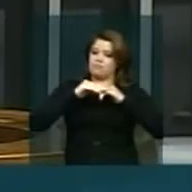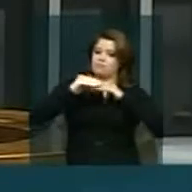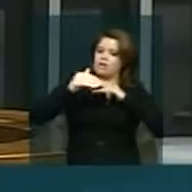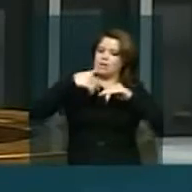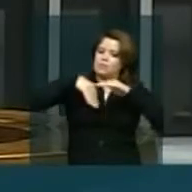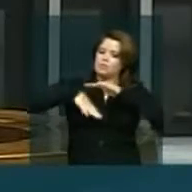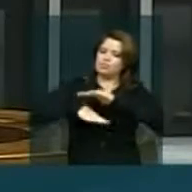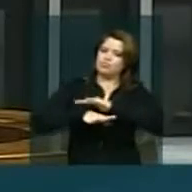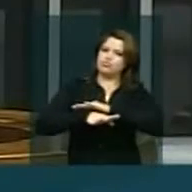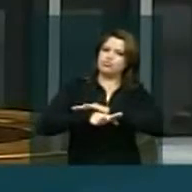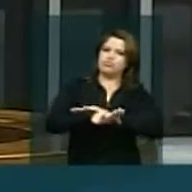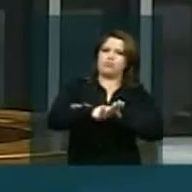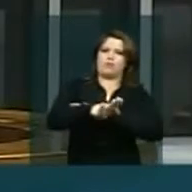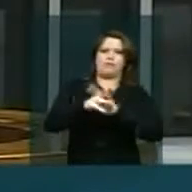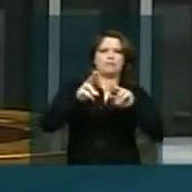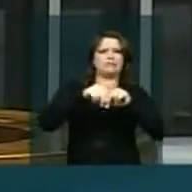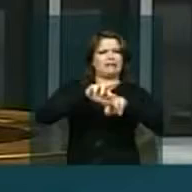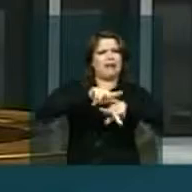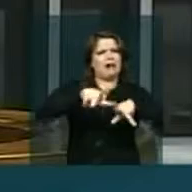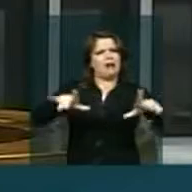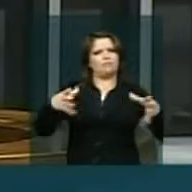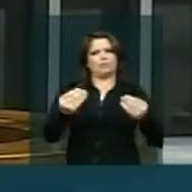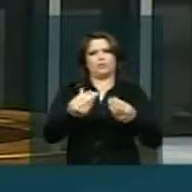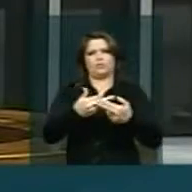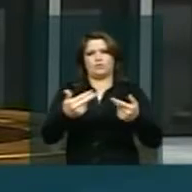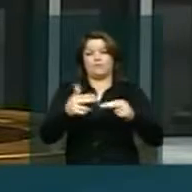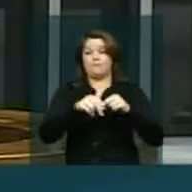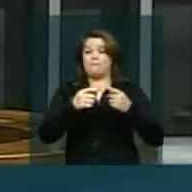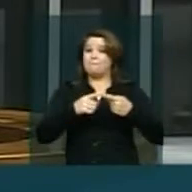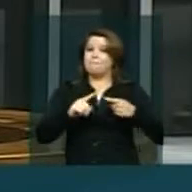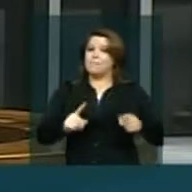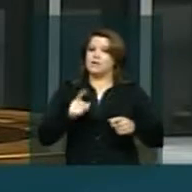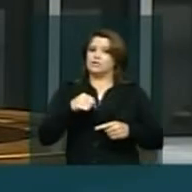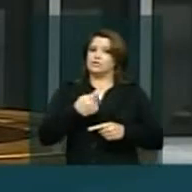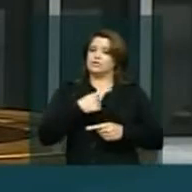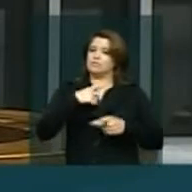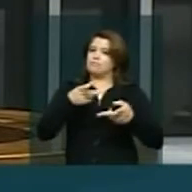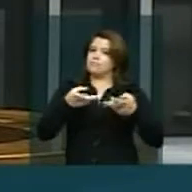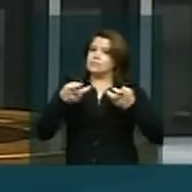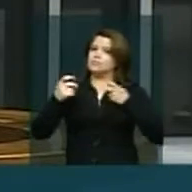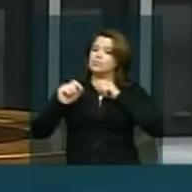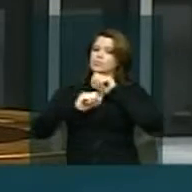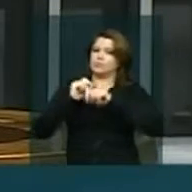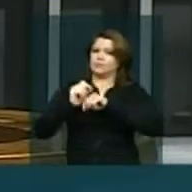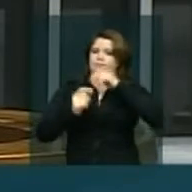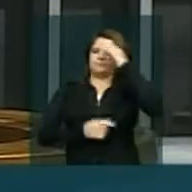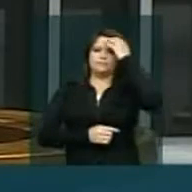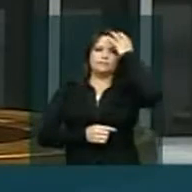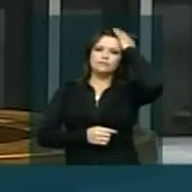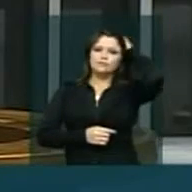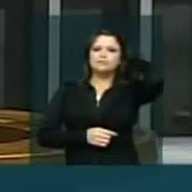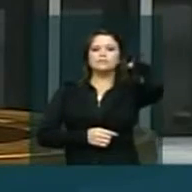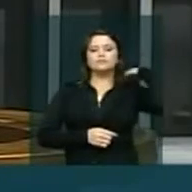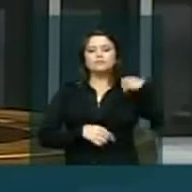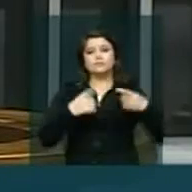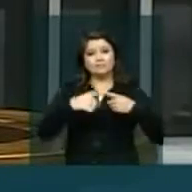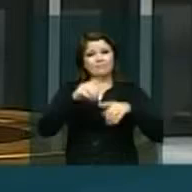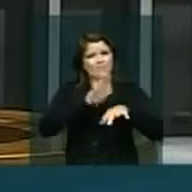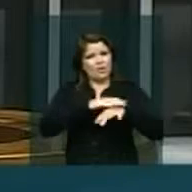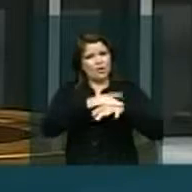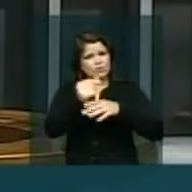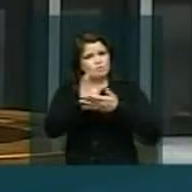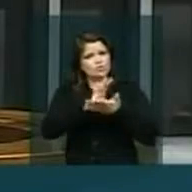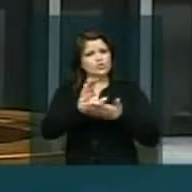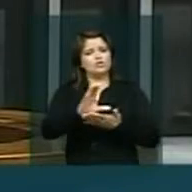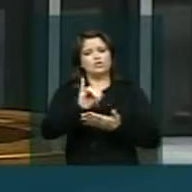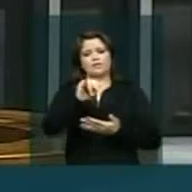subterrânea, e por aí vai. Por outro lado, nós temos observado que na hora do investimento,